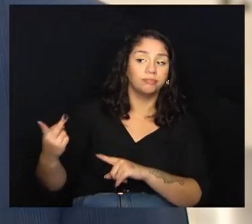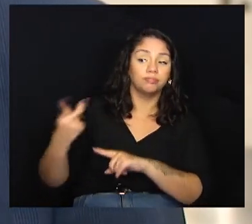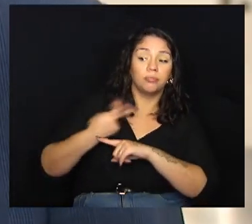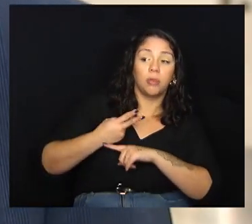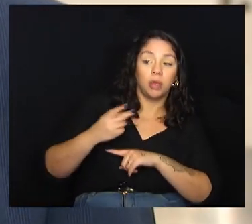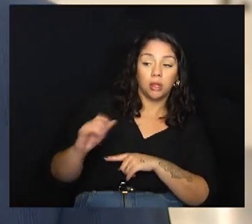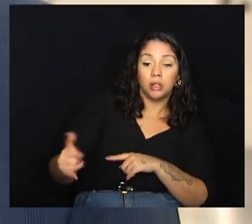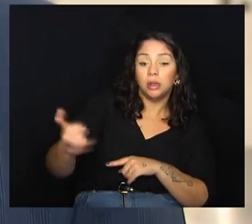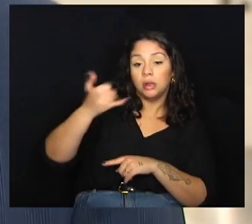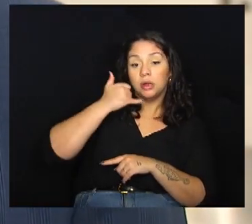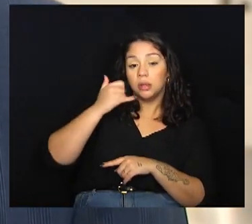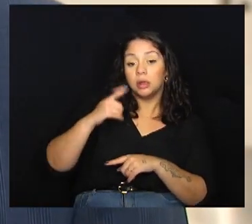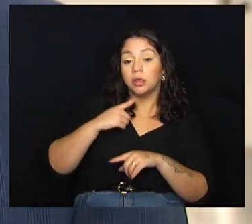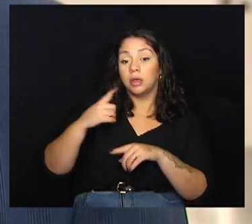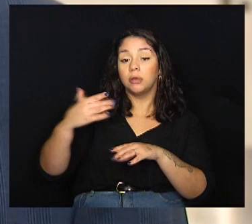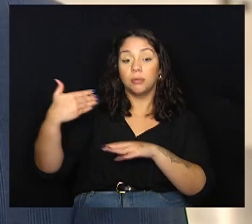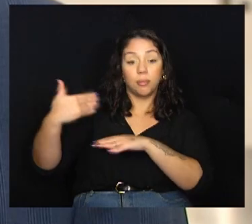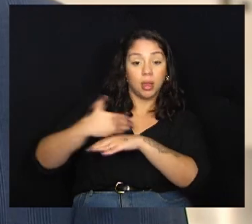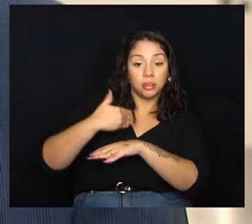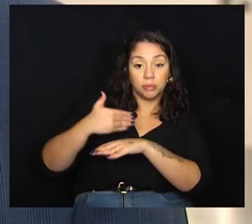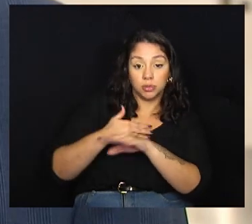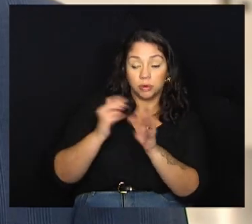e tem uma participação na nossa comissão.